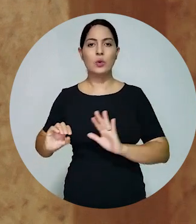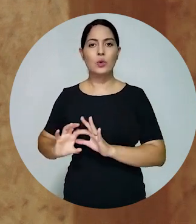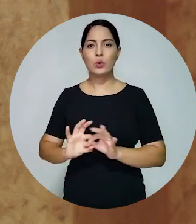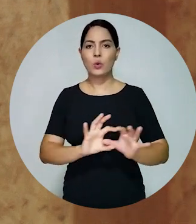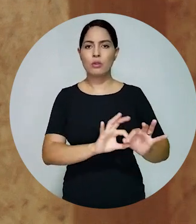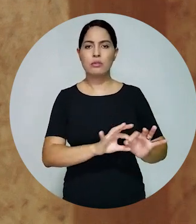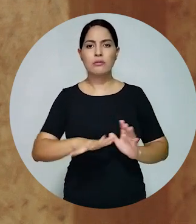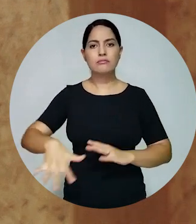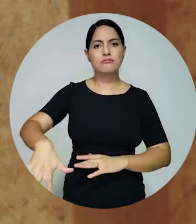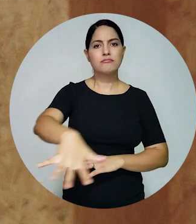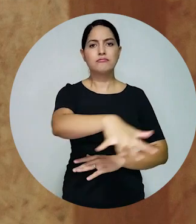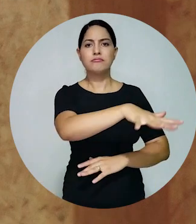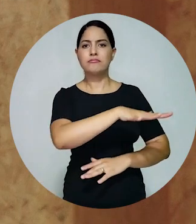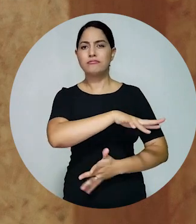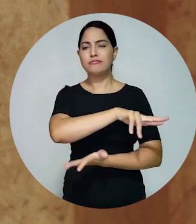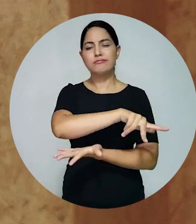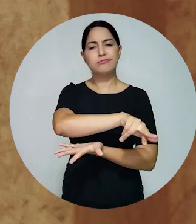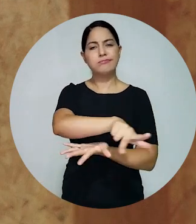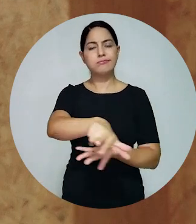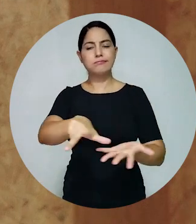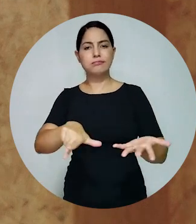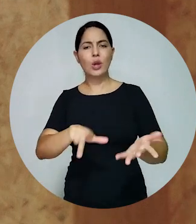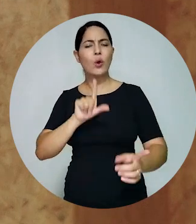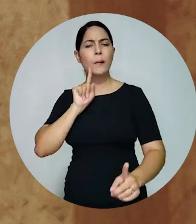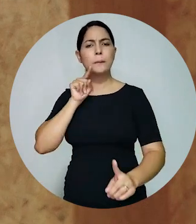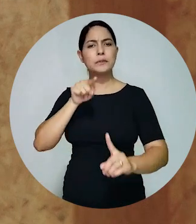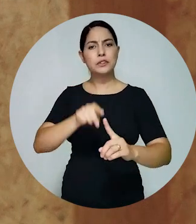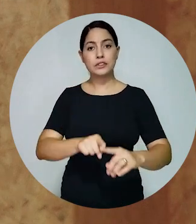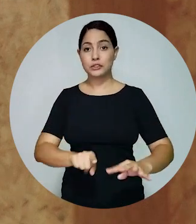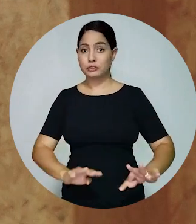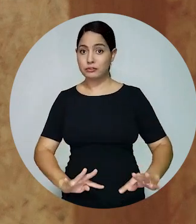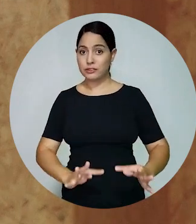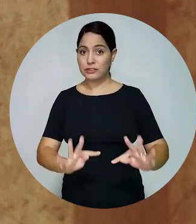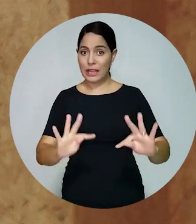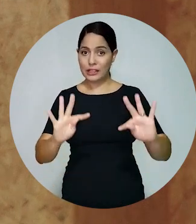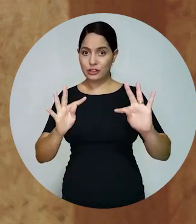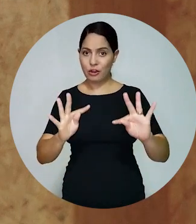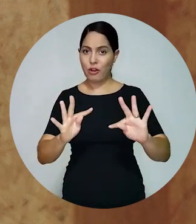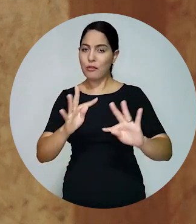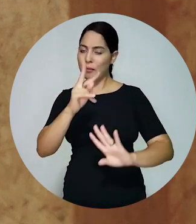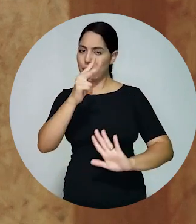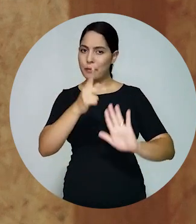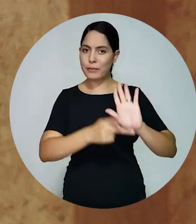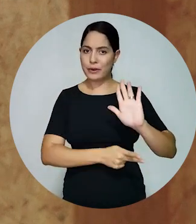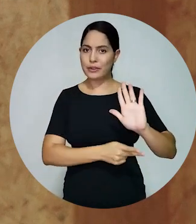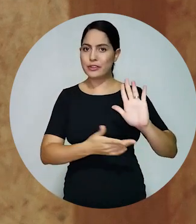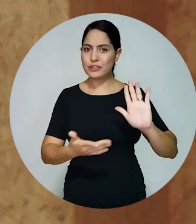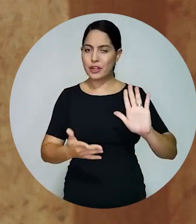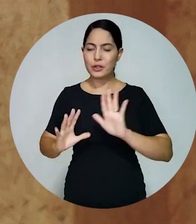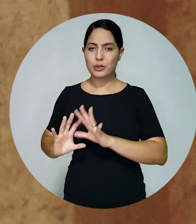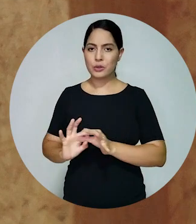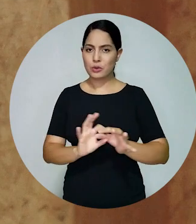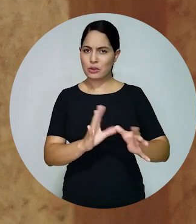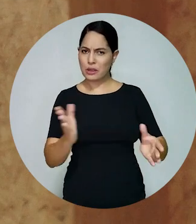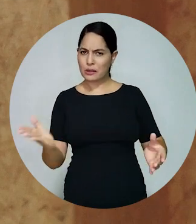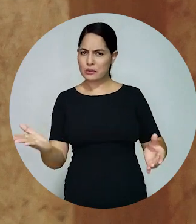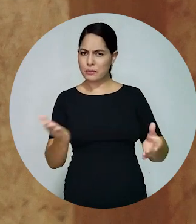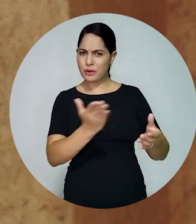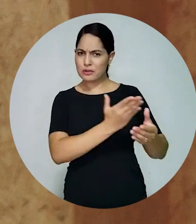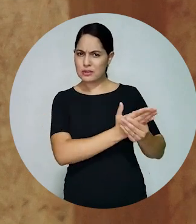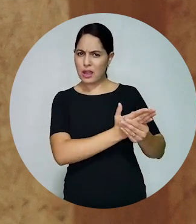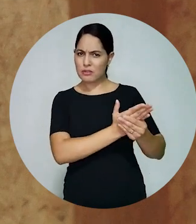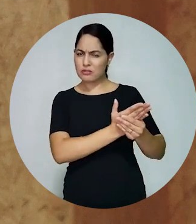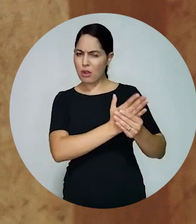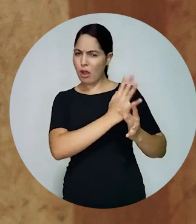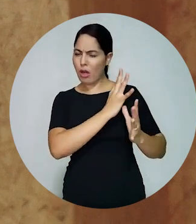diversos segmentos. Será voltado também para iniciativas e projetos tecnológicos com o propósito de diminuir o backlog processual e